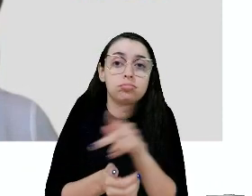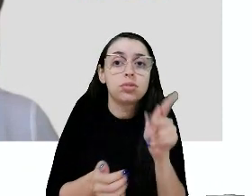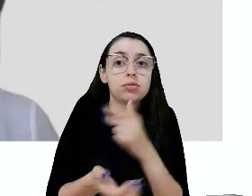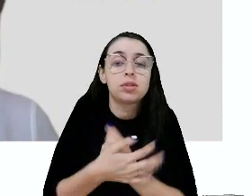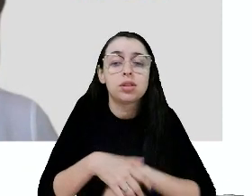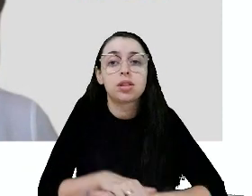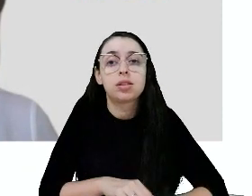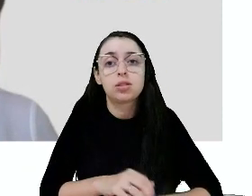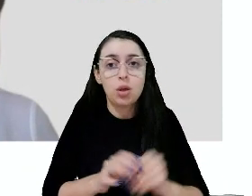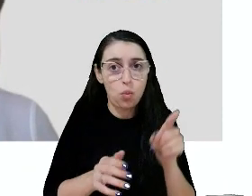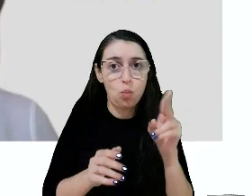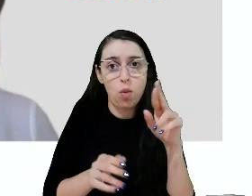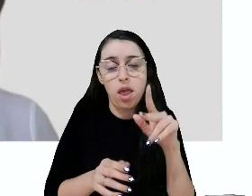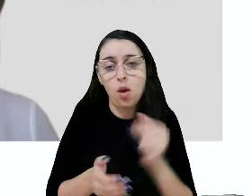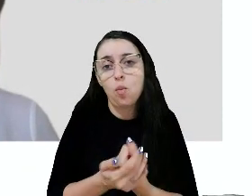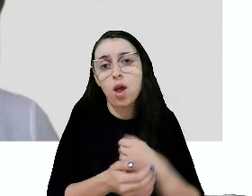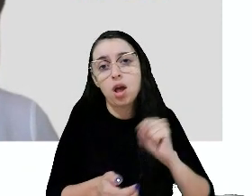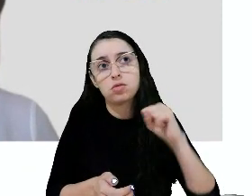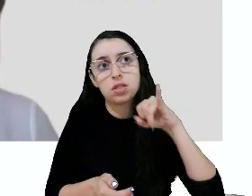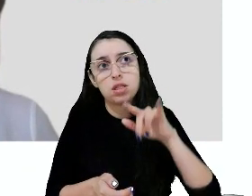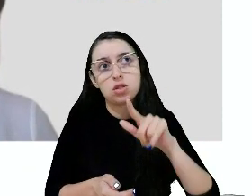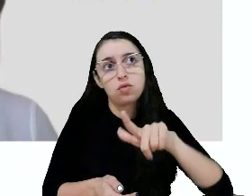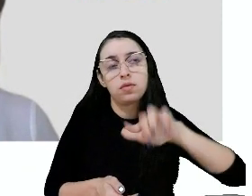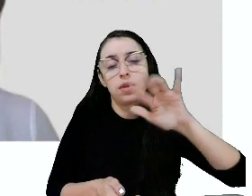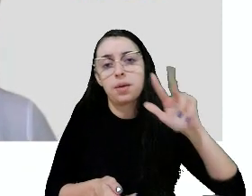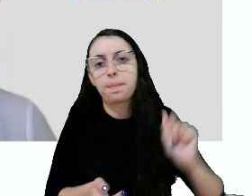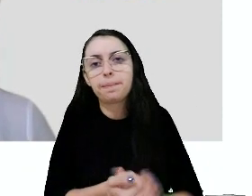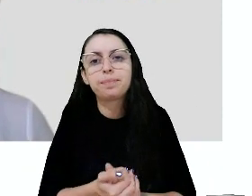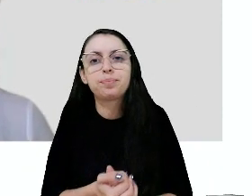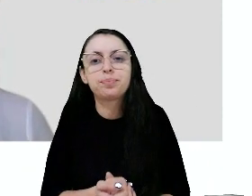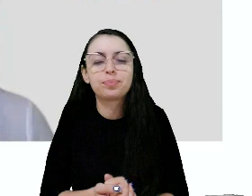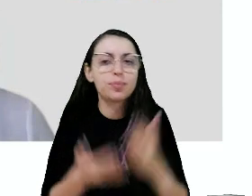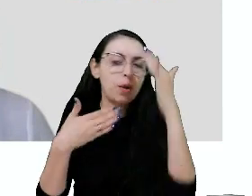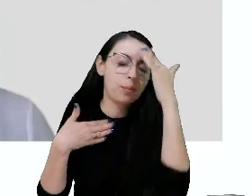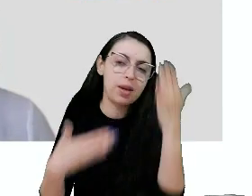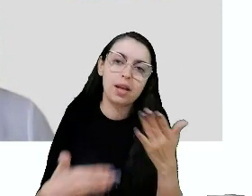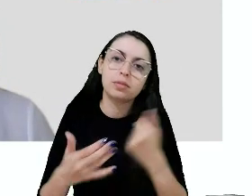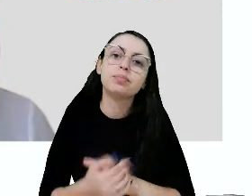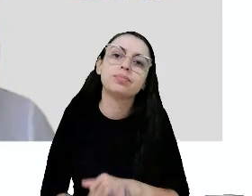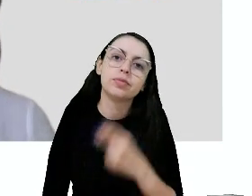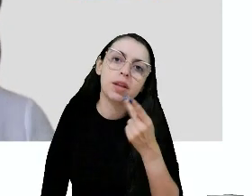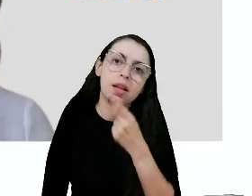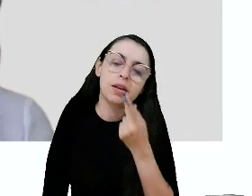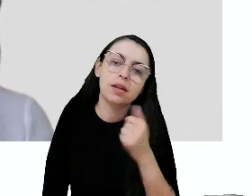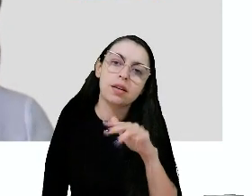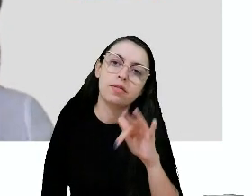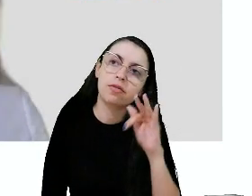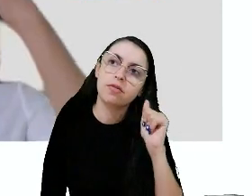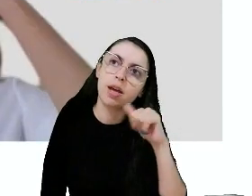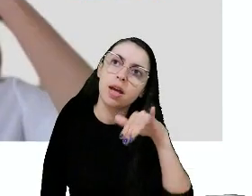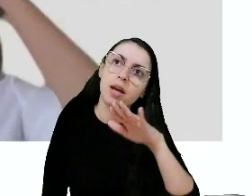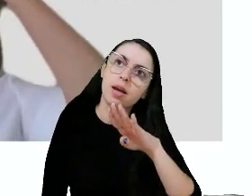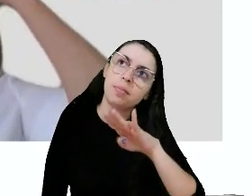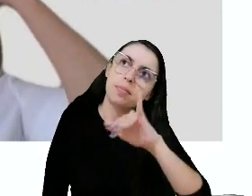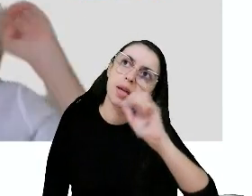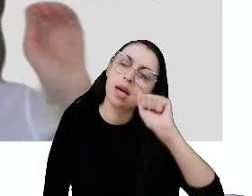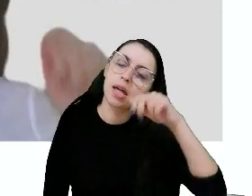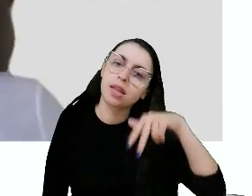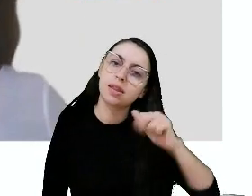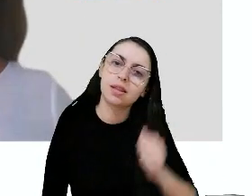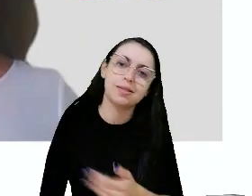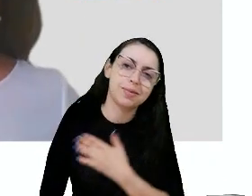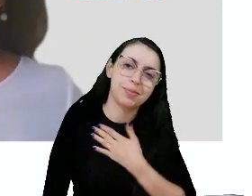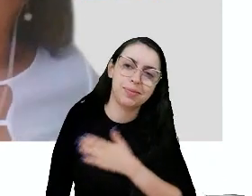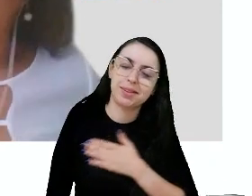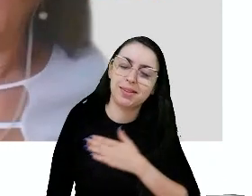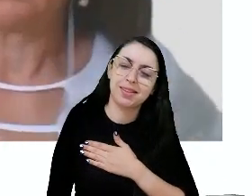senhora, doutora Silvia. Reverências, muito obrigada. Olha, deixa eu dizer, então, Fabiana querida, nossa Fabiana Dalmas,